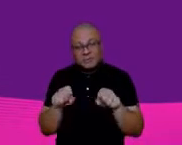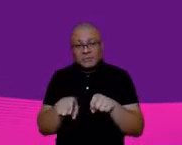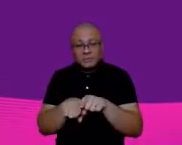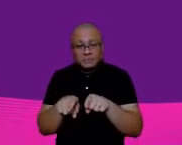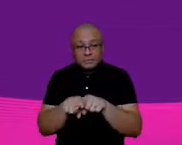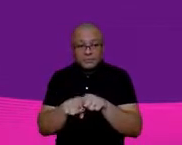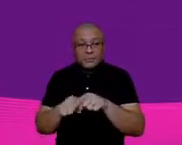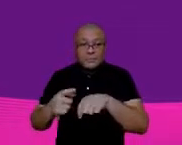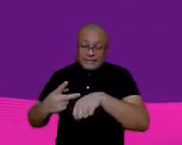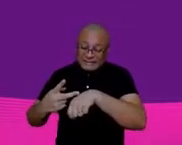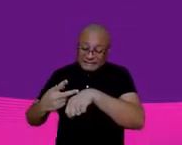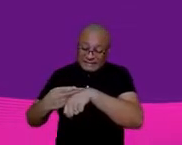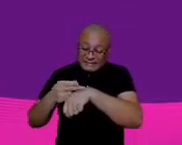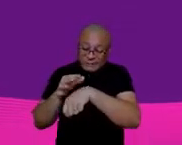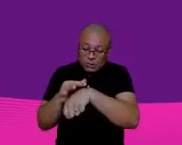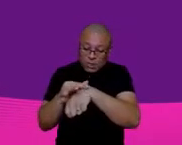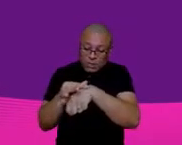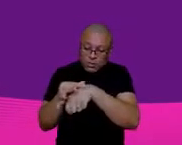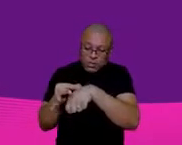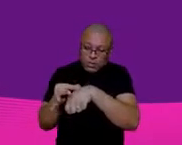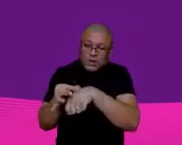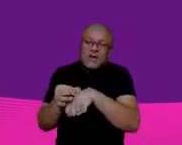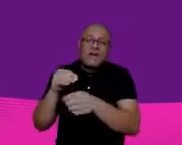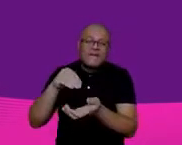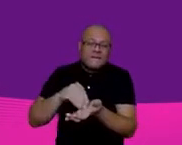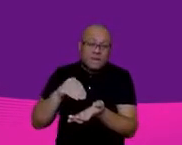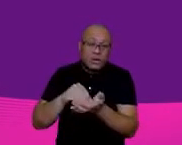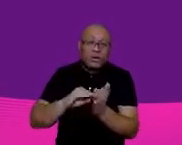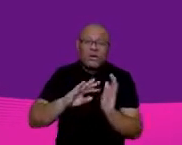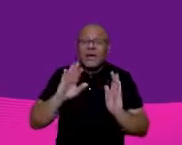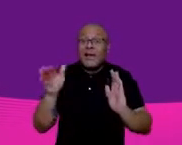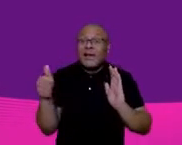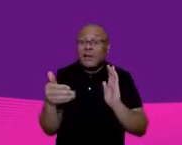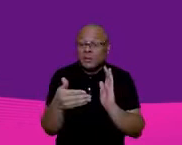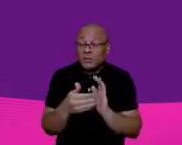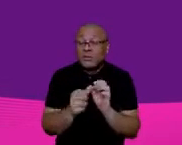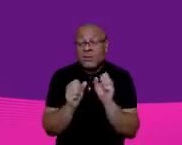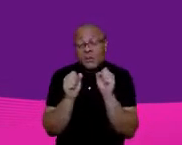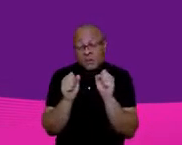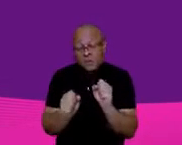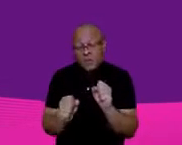inadequada. Tudo isso pode ser minimizado